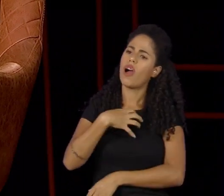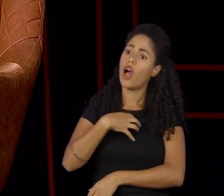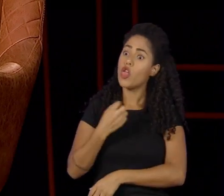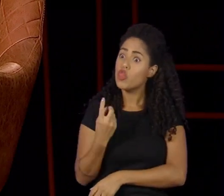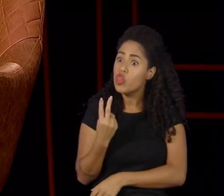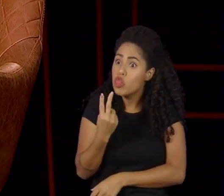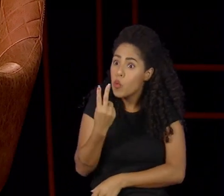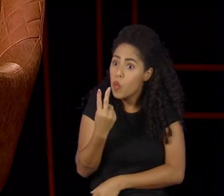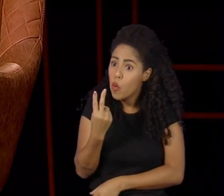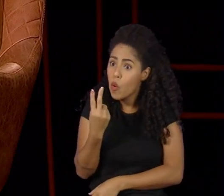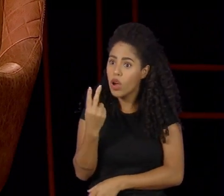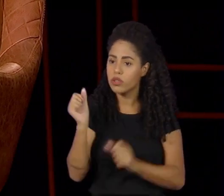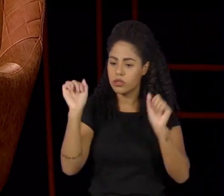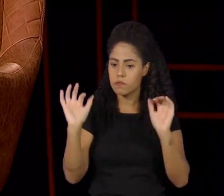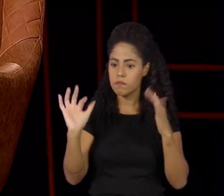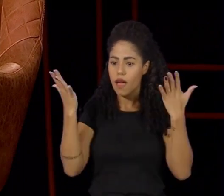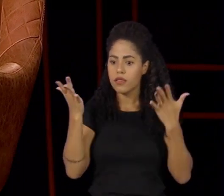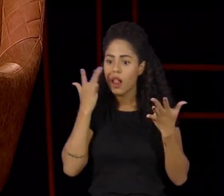tempo,